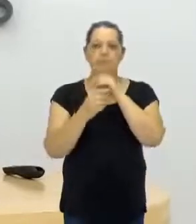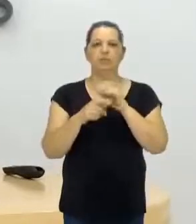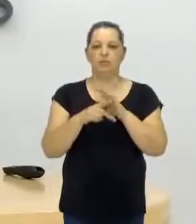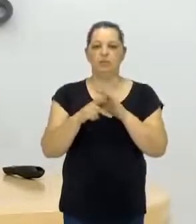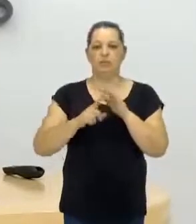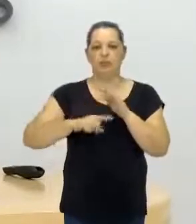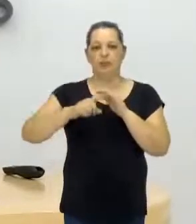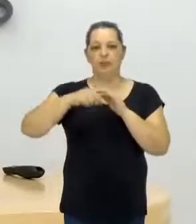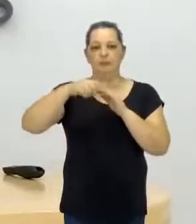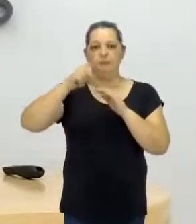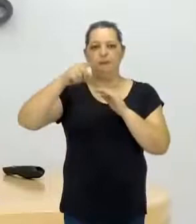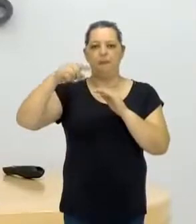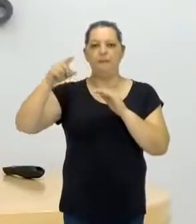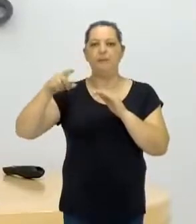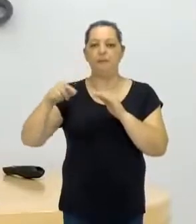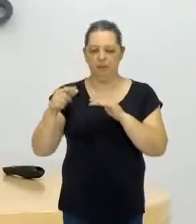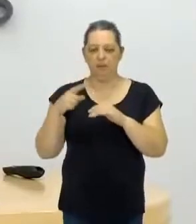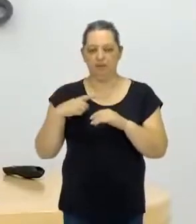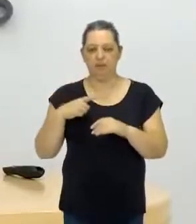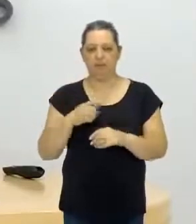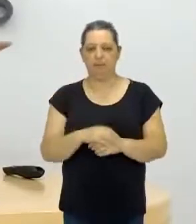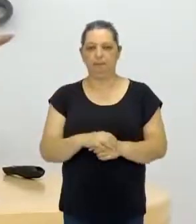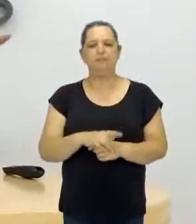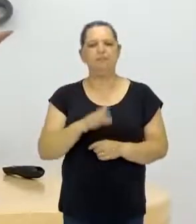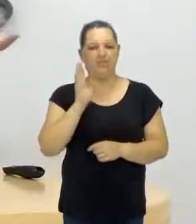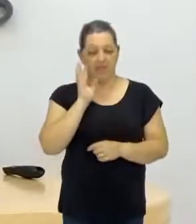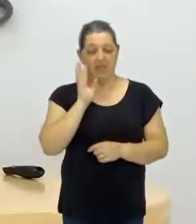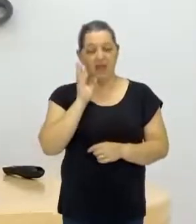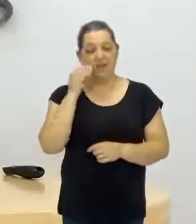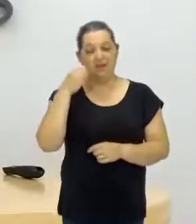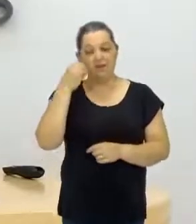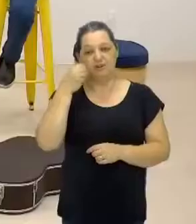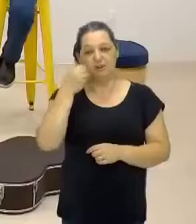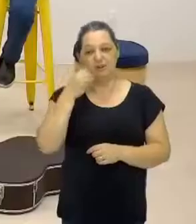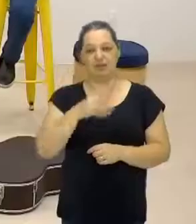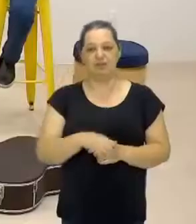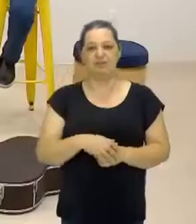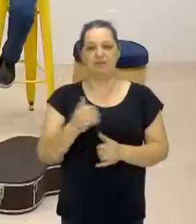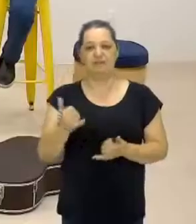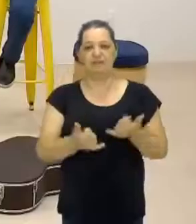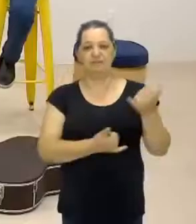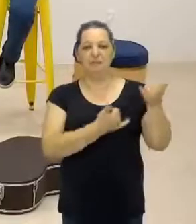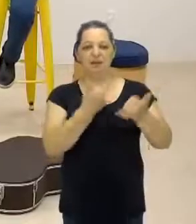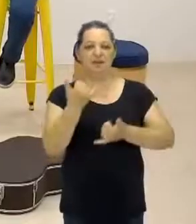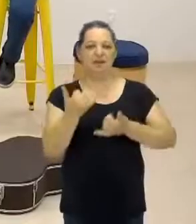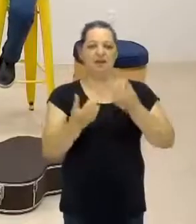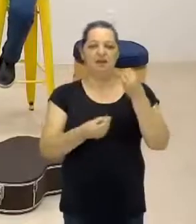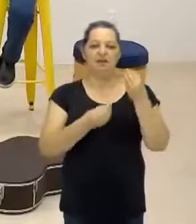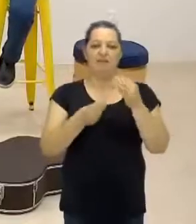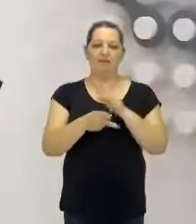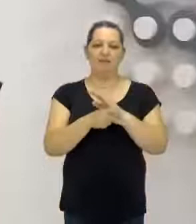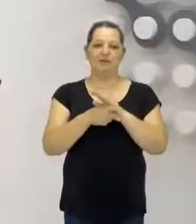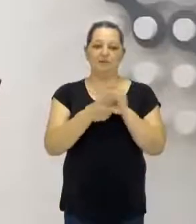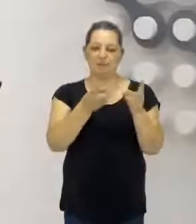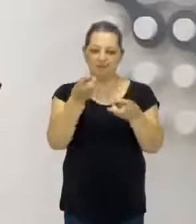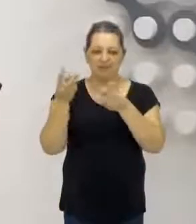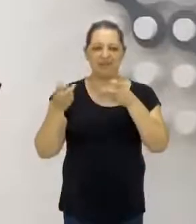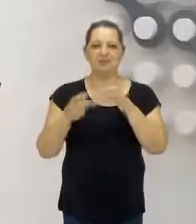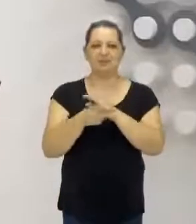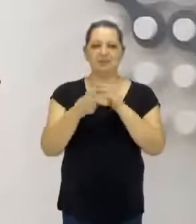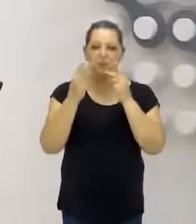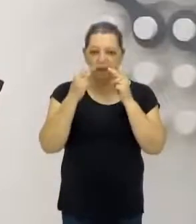produzir um certo padrão de ondas ali. Então, muito bacana esse experimento, né? Dá para você brincar um pouquinho de enxergar a voz, né? Dá pra enxergar